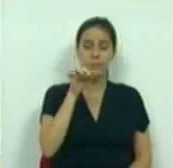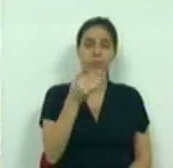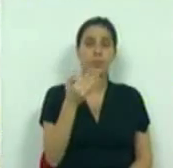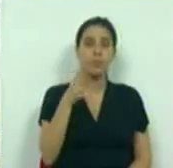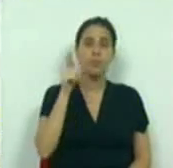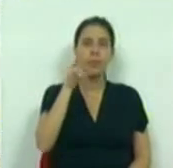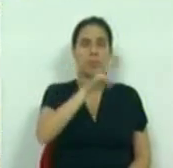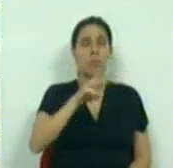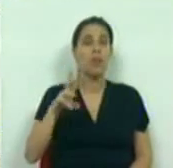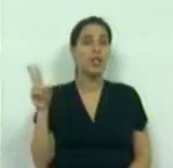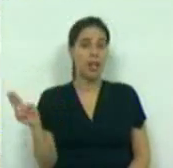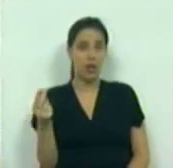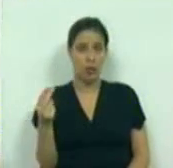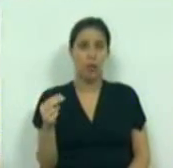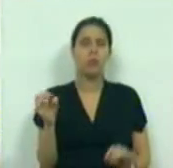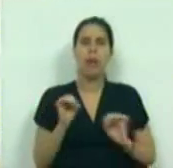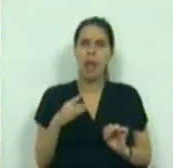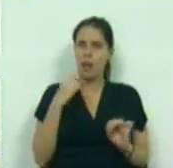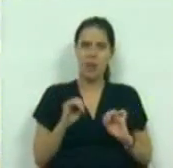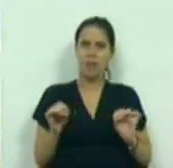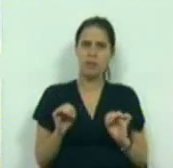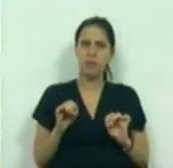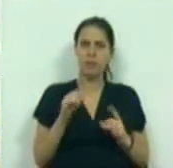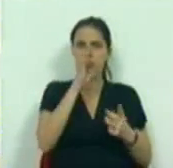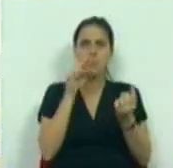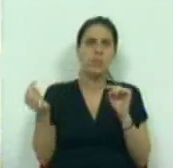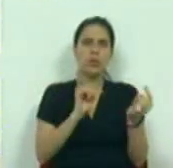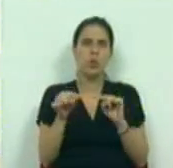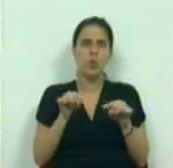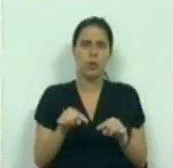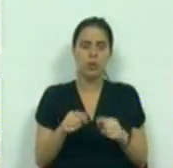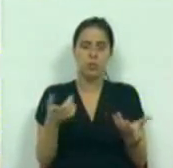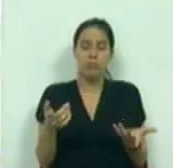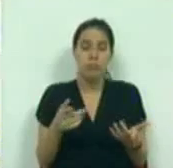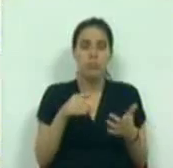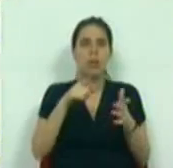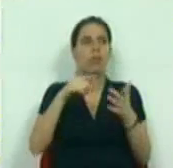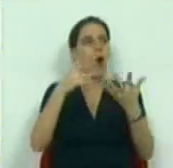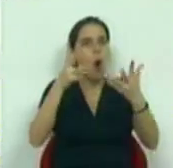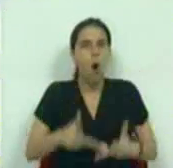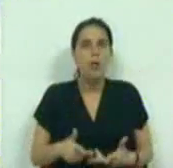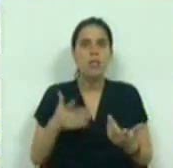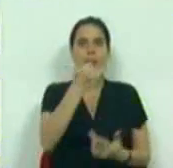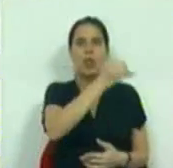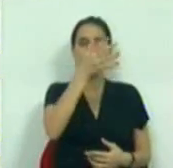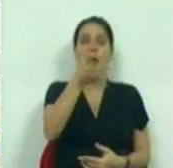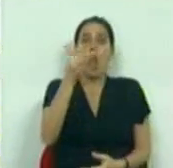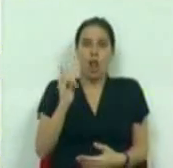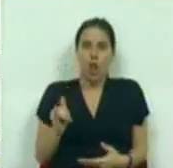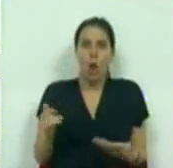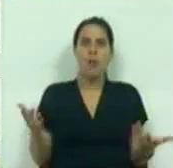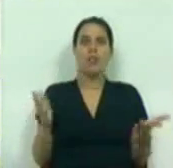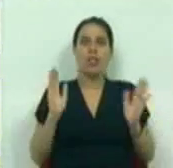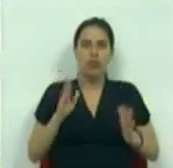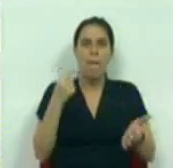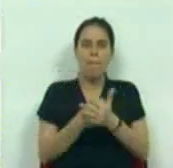2,7 mil milhões de euros e nada é dito sobre isto quando estamos a discutir este retificativo, quando estamos a discutir o orçamento de 2012, que vai